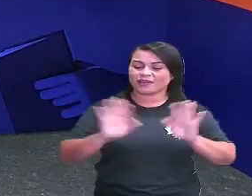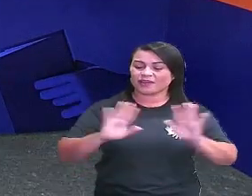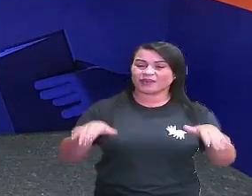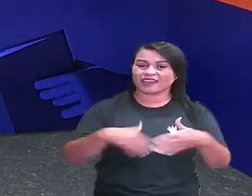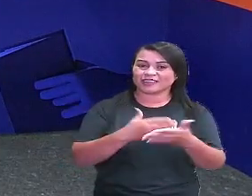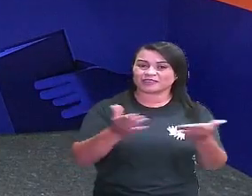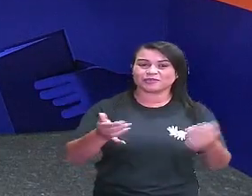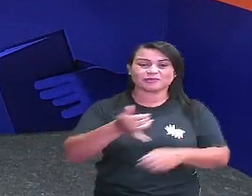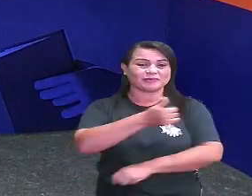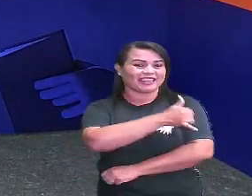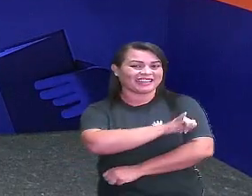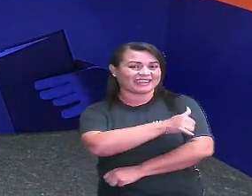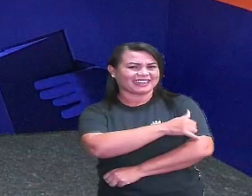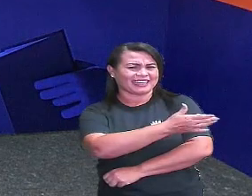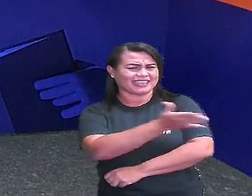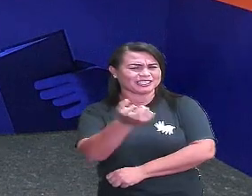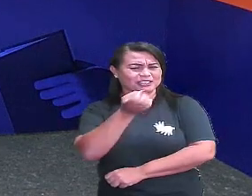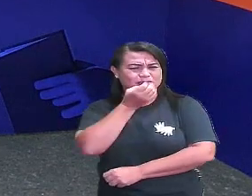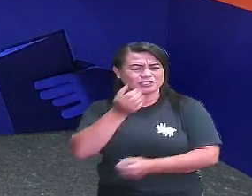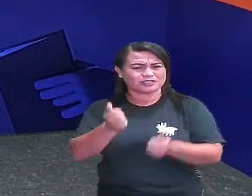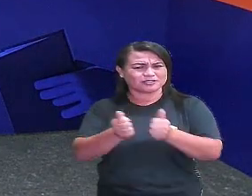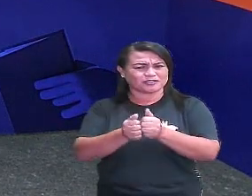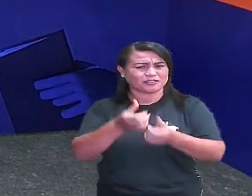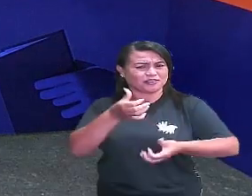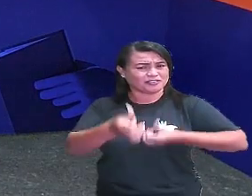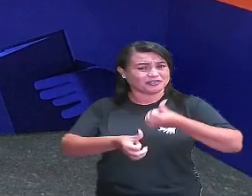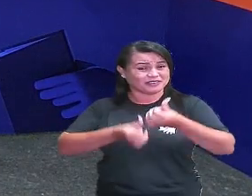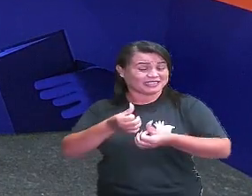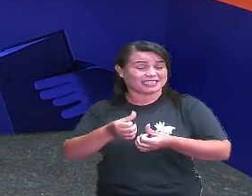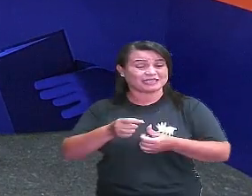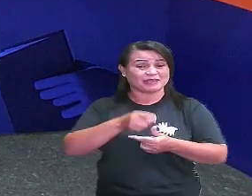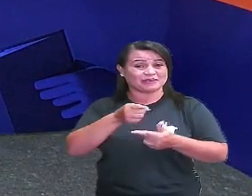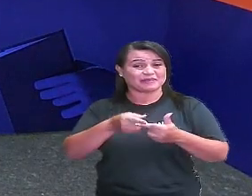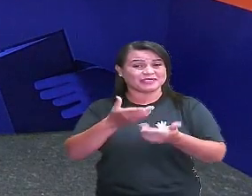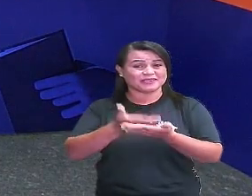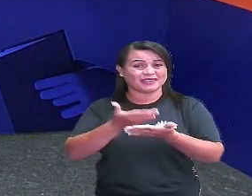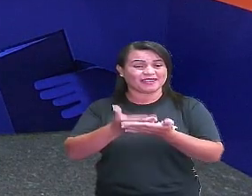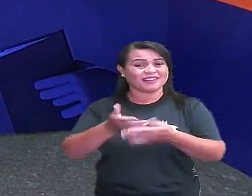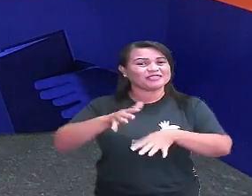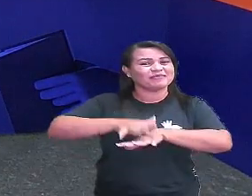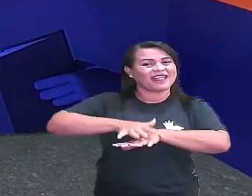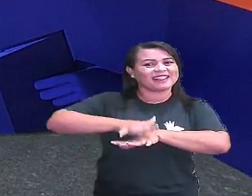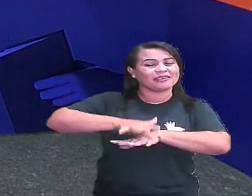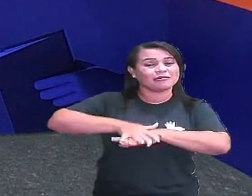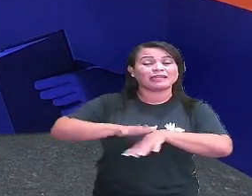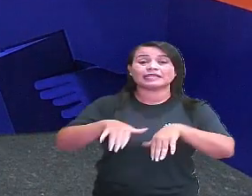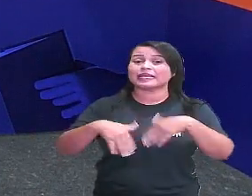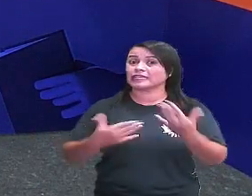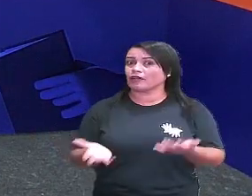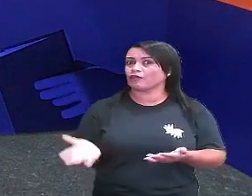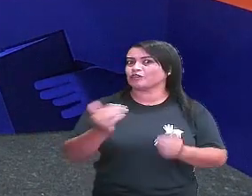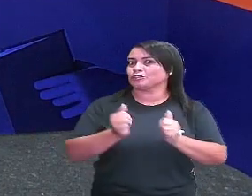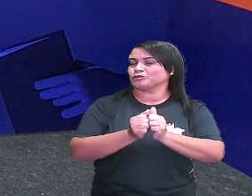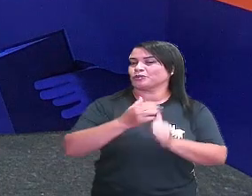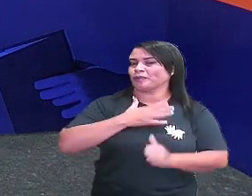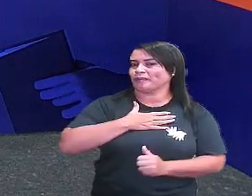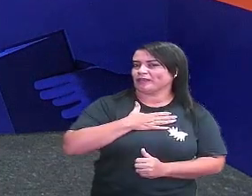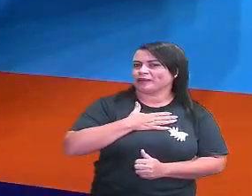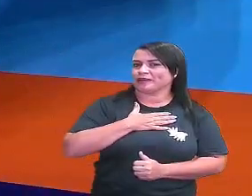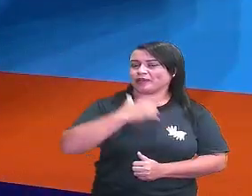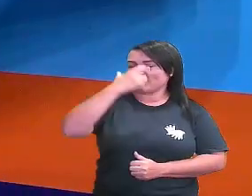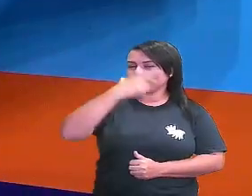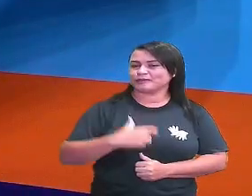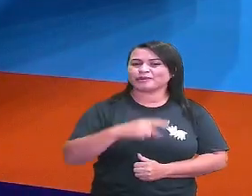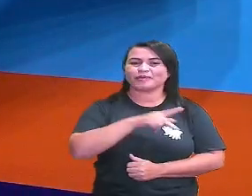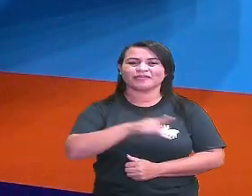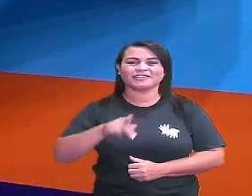Olá, turma da EJA! Que bom estar aqui com vocês para mais uma aula de matemática. Então, vem comigo,